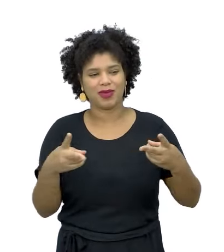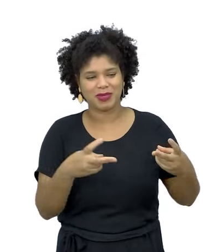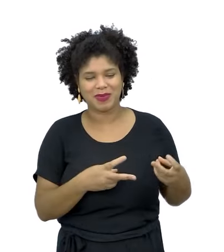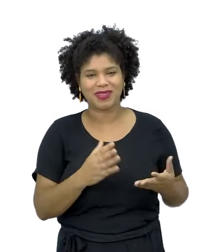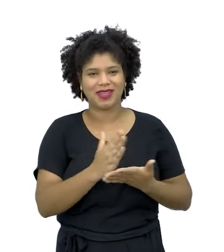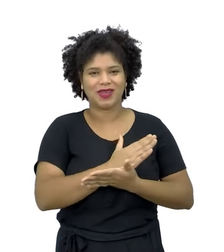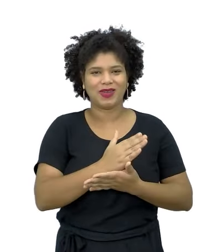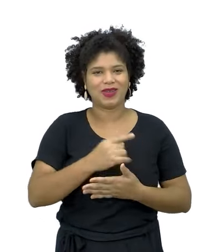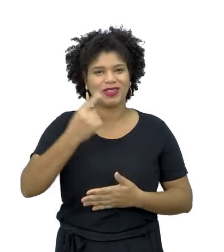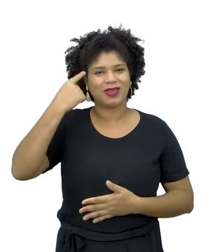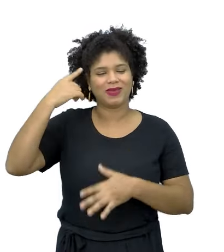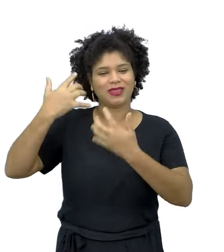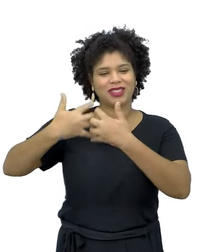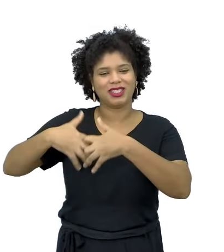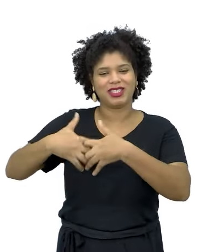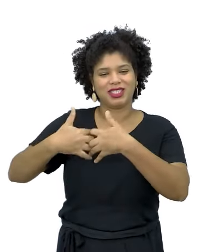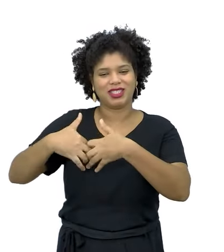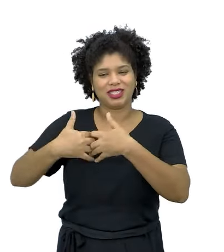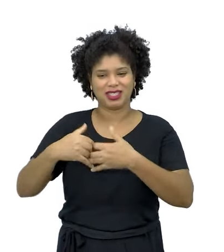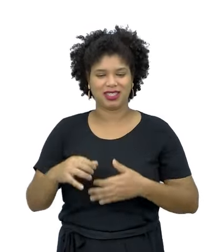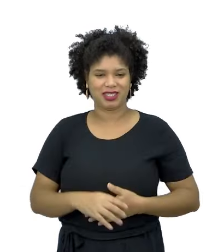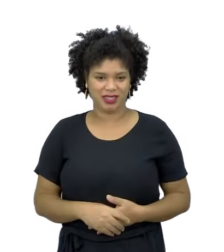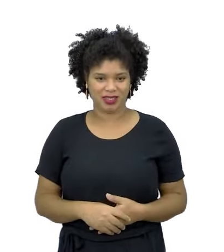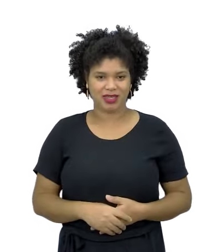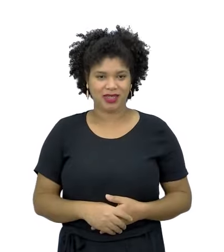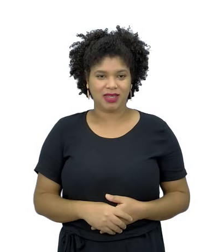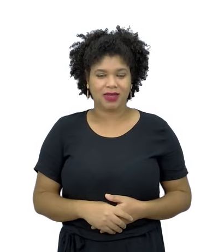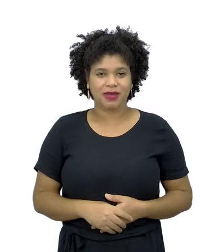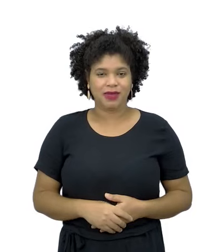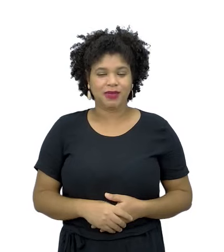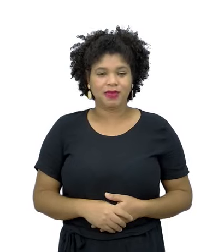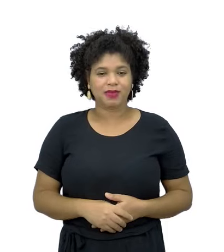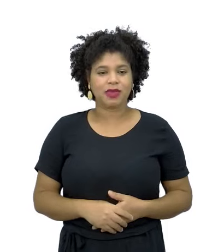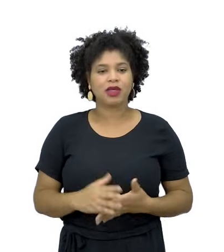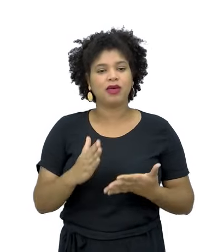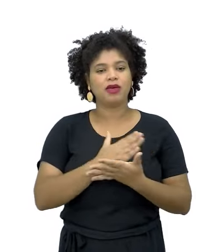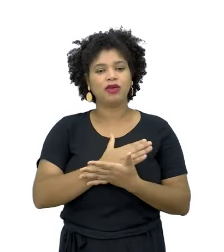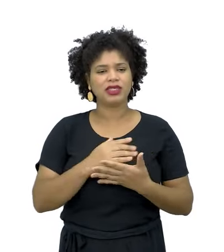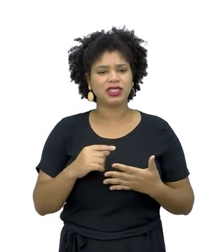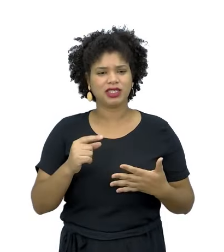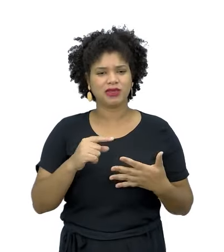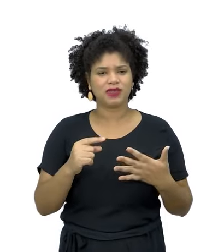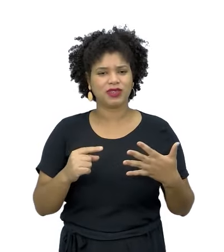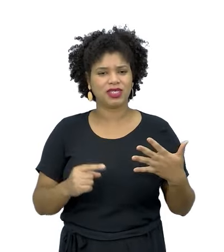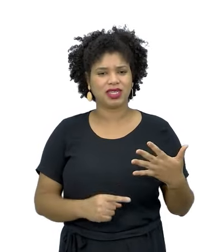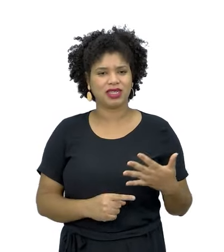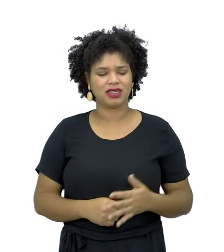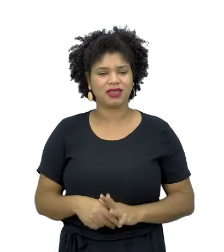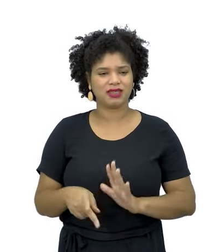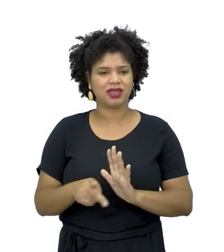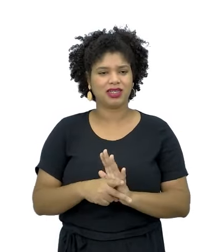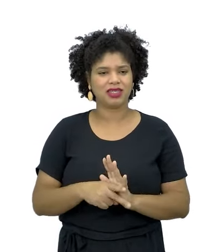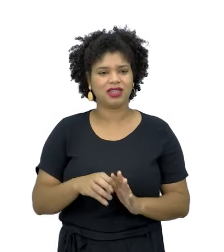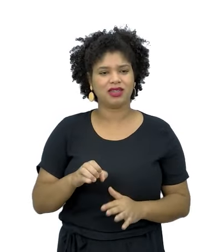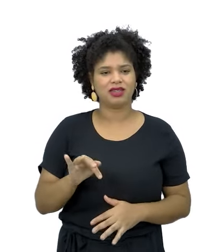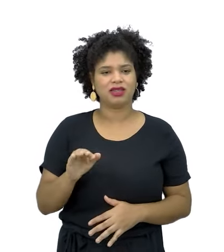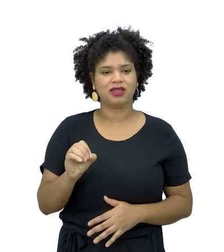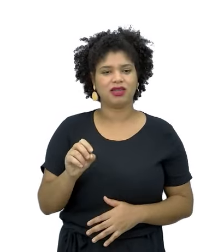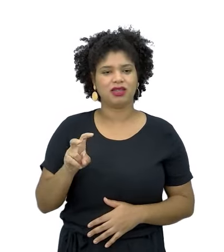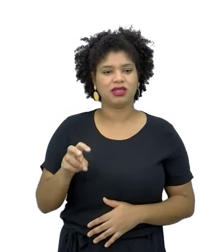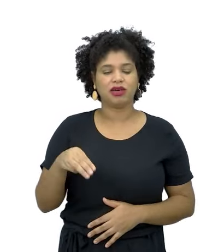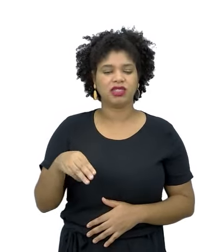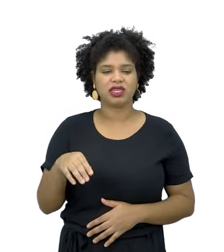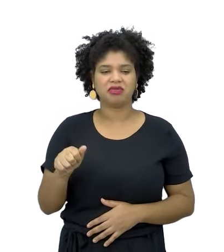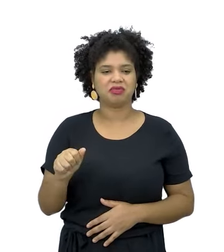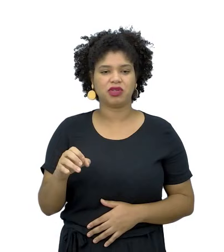processo cognitivo? O processo cognitivo está aí nos verbos, né? No comparar, no ordenar